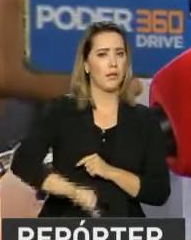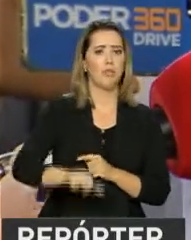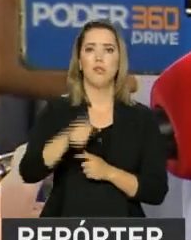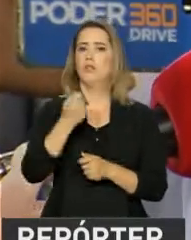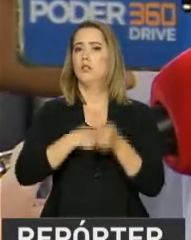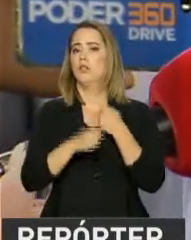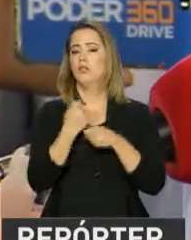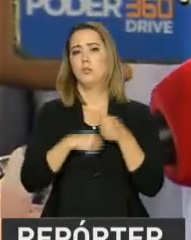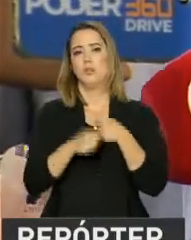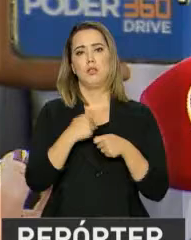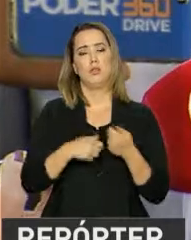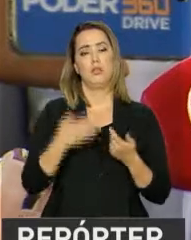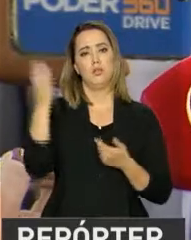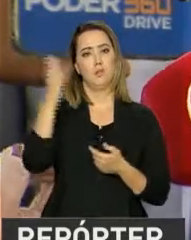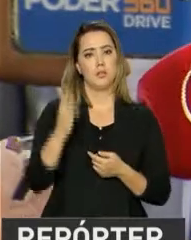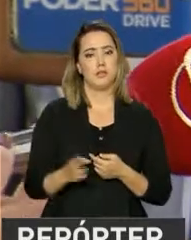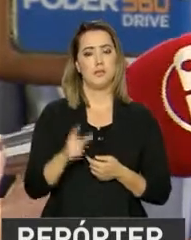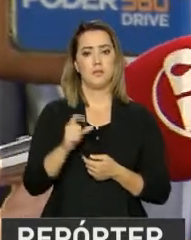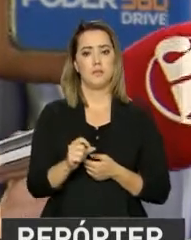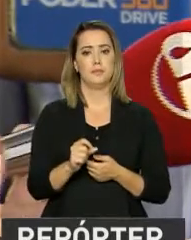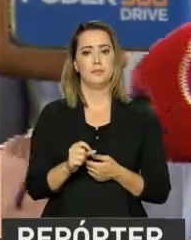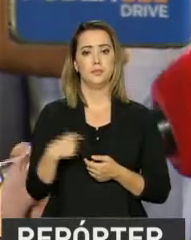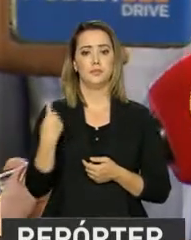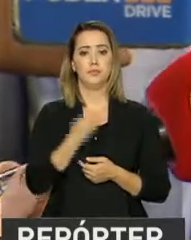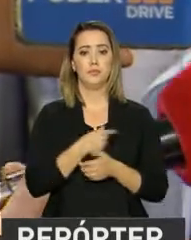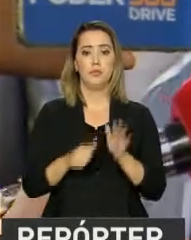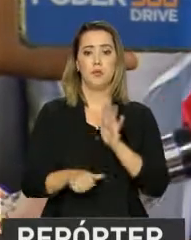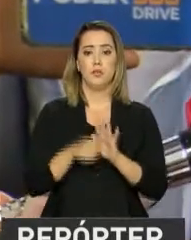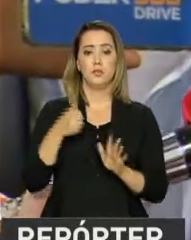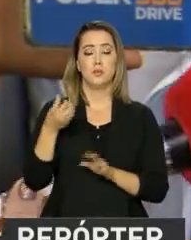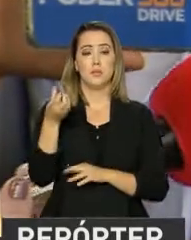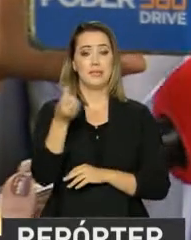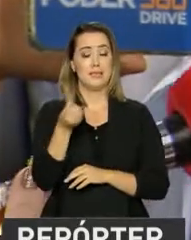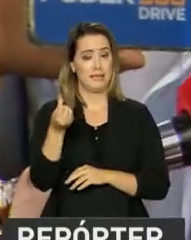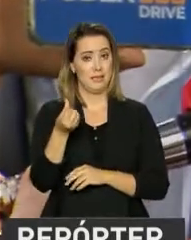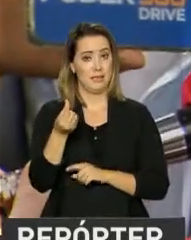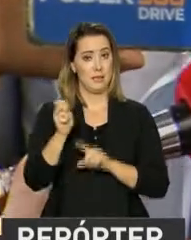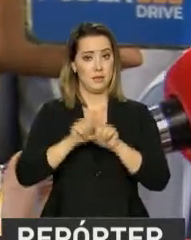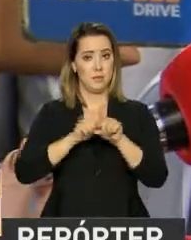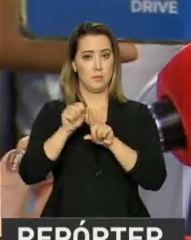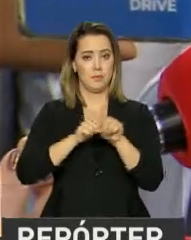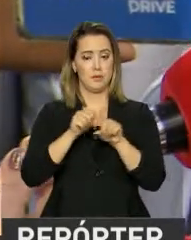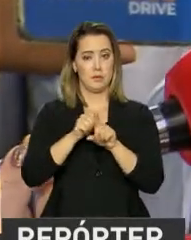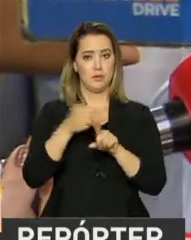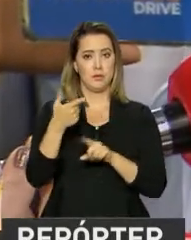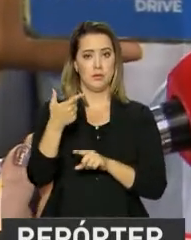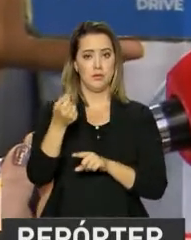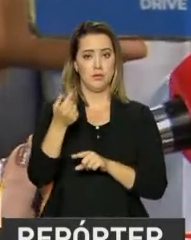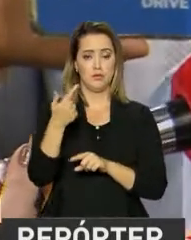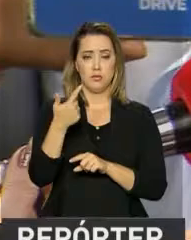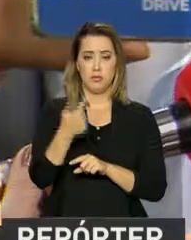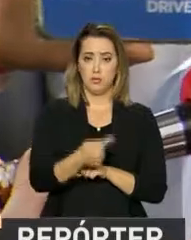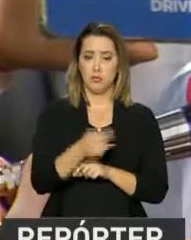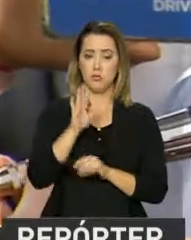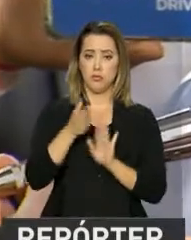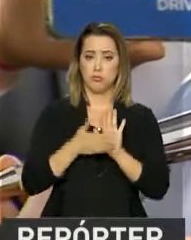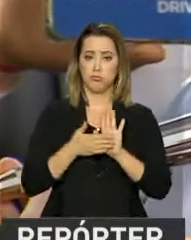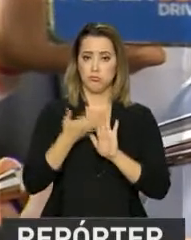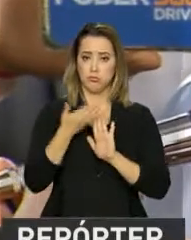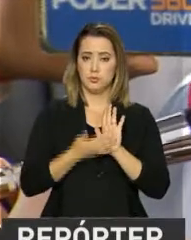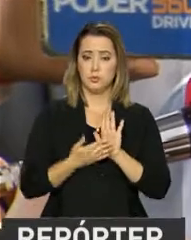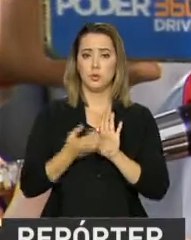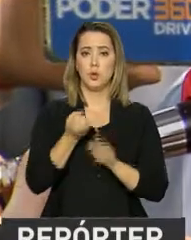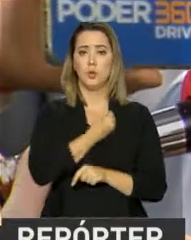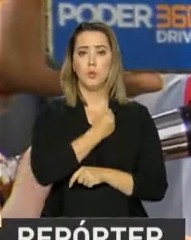da sua história e nos primeiros seis meses de 2010 17 já apresentou números positivos